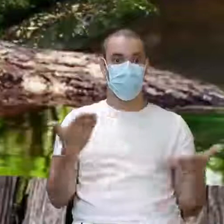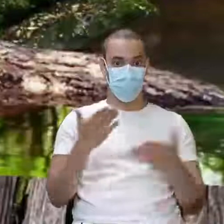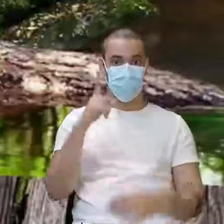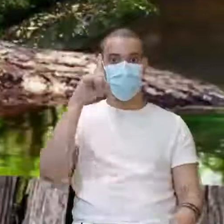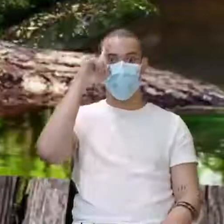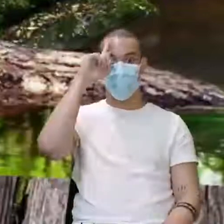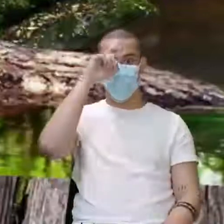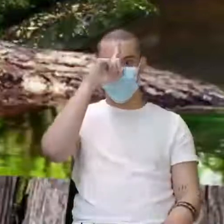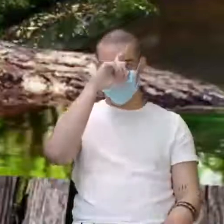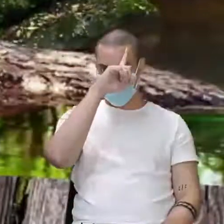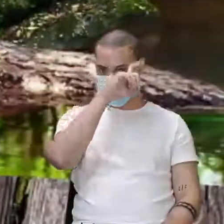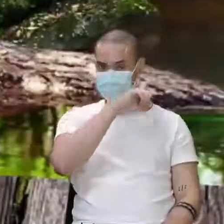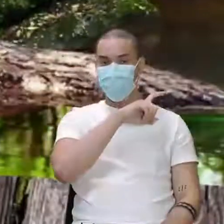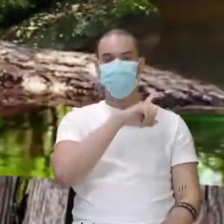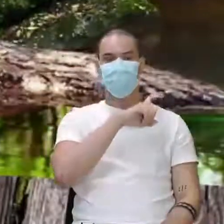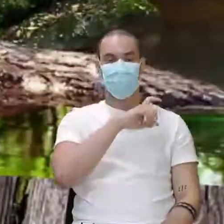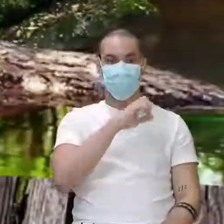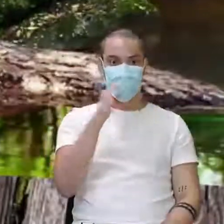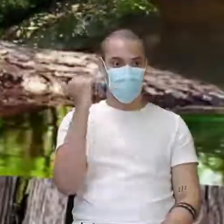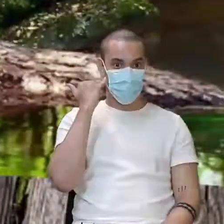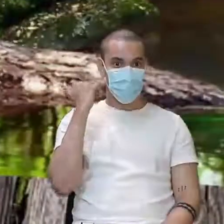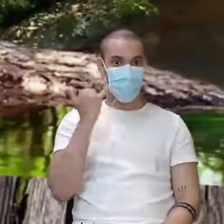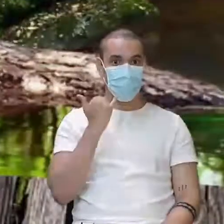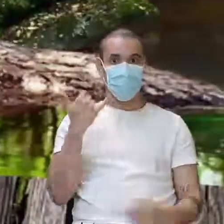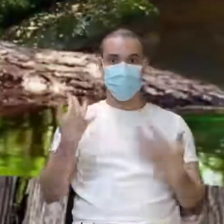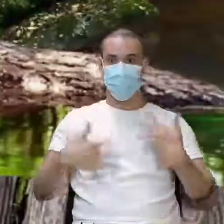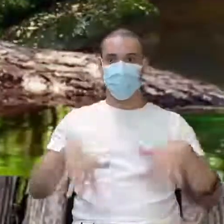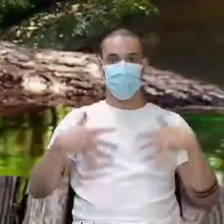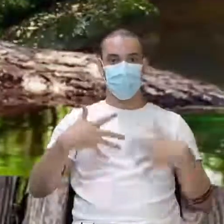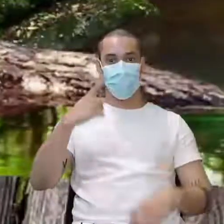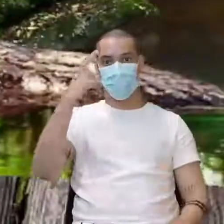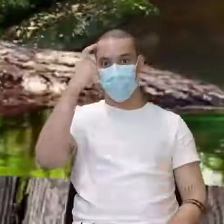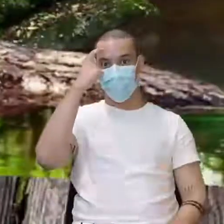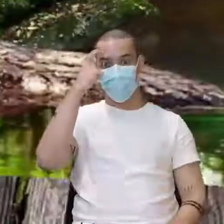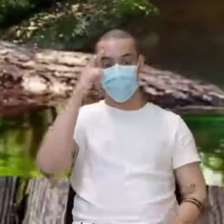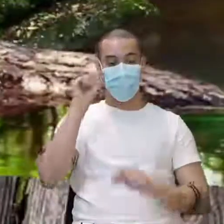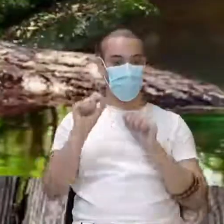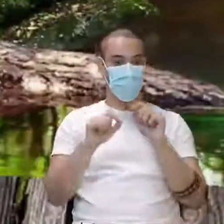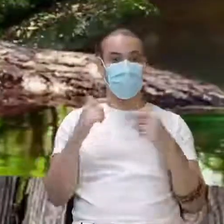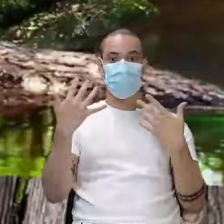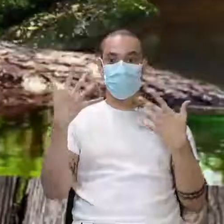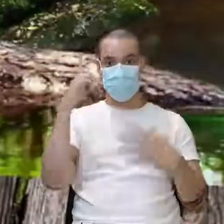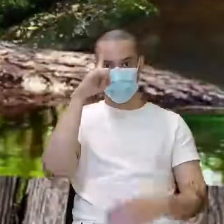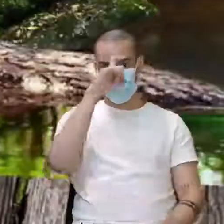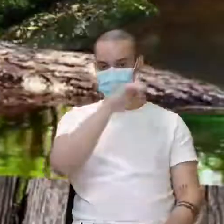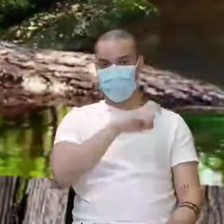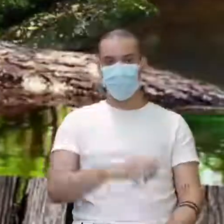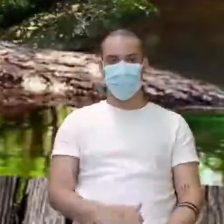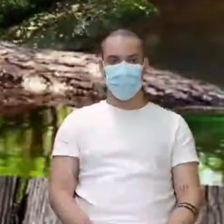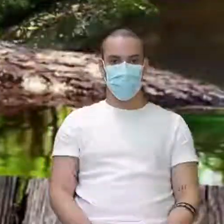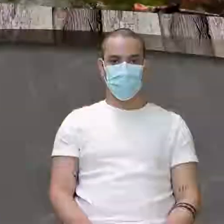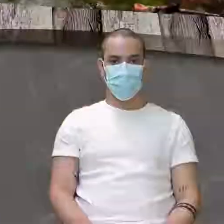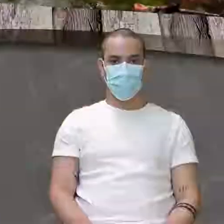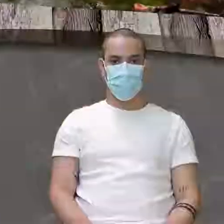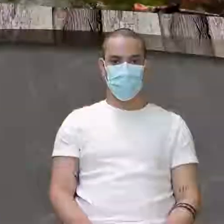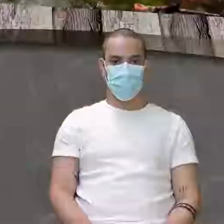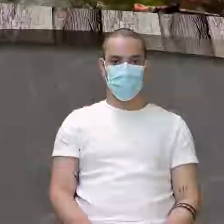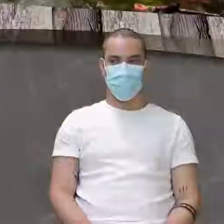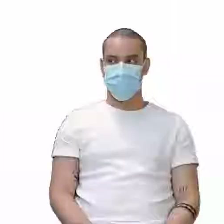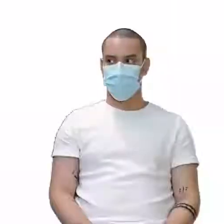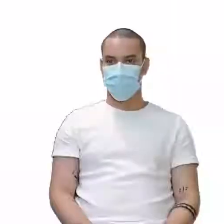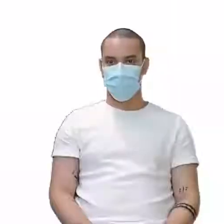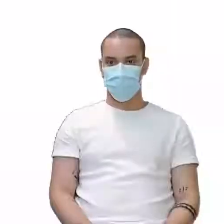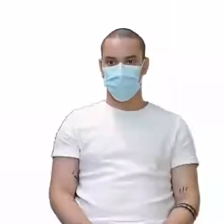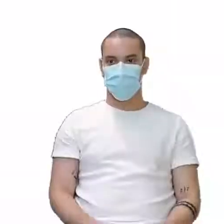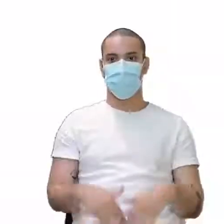Vitor respirou aqui. Não sei se ele... o que ele pensou aqui. Vamos embora. Olha lá. Então, você